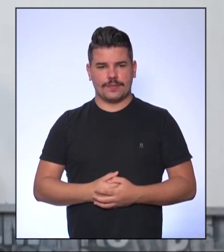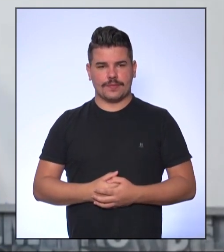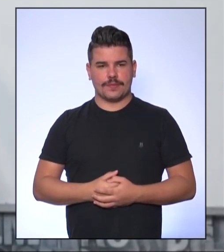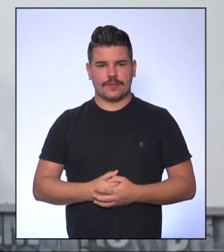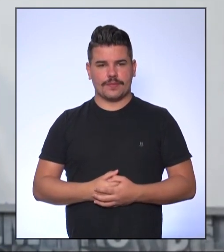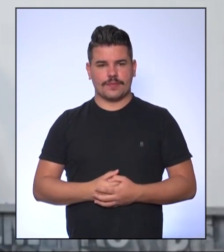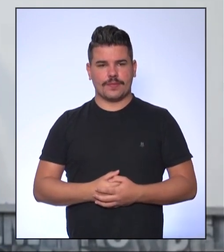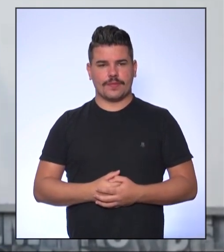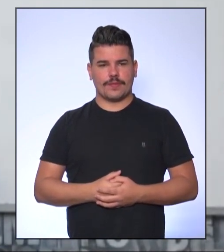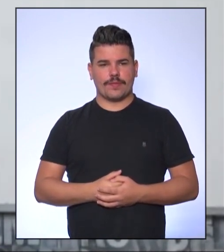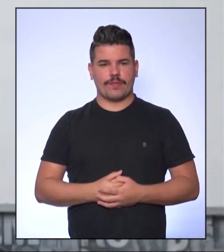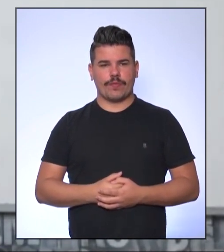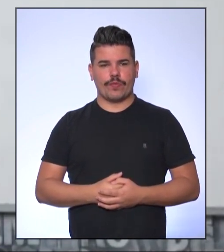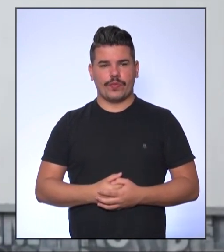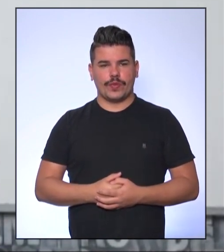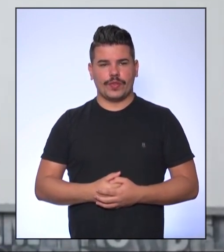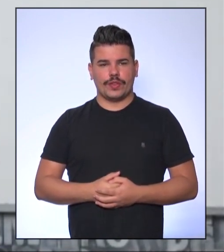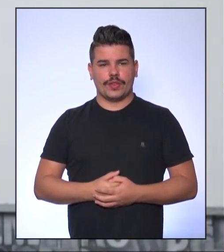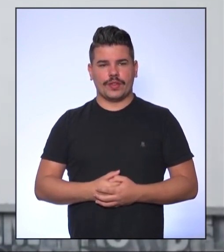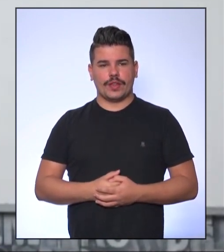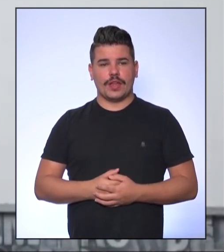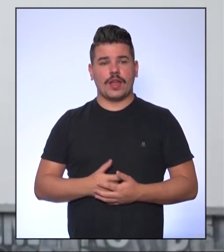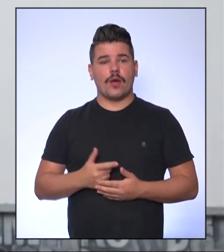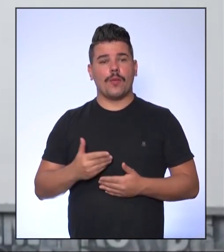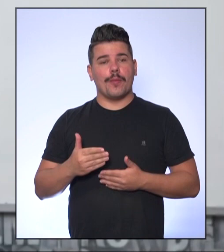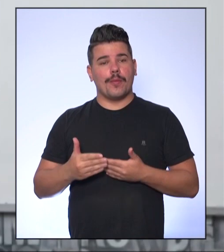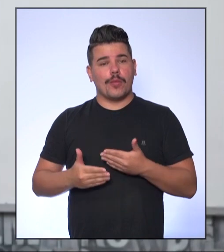Processo de